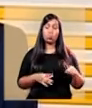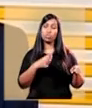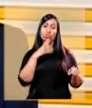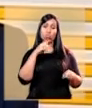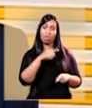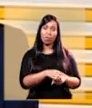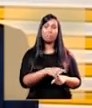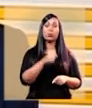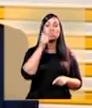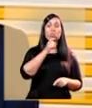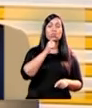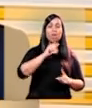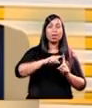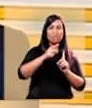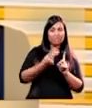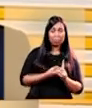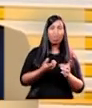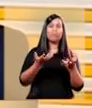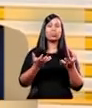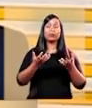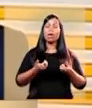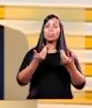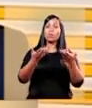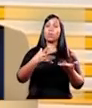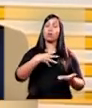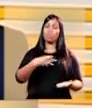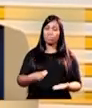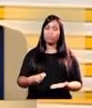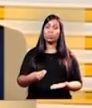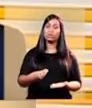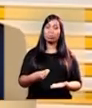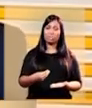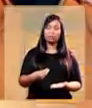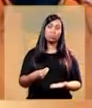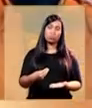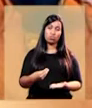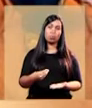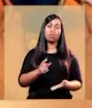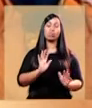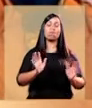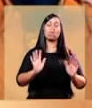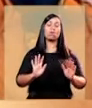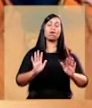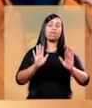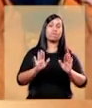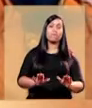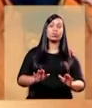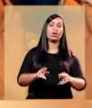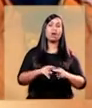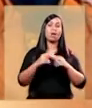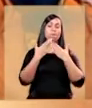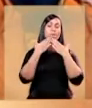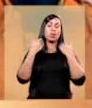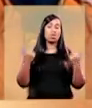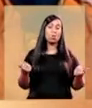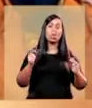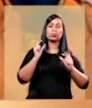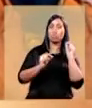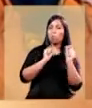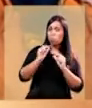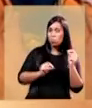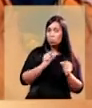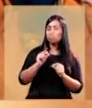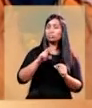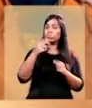tem conhecimento de uma mulher grávida que quer doar o filho, entre aspas, né, que não quer ficar, ainda que pelos melhores dos